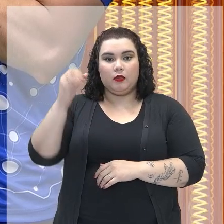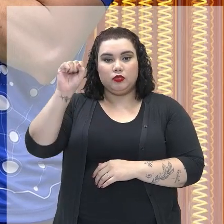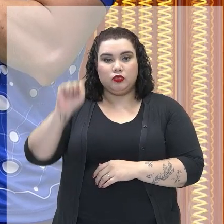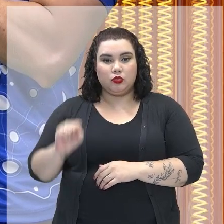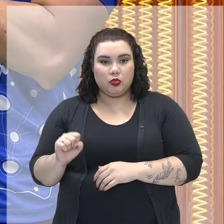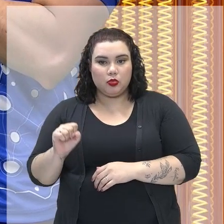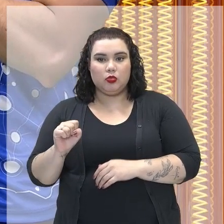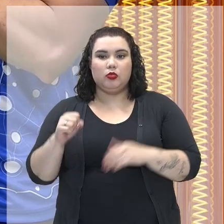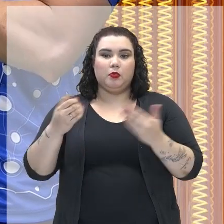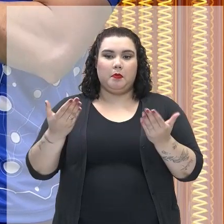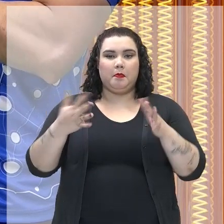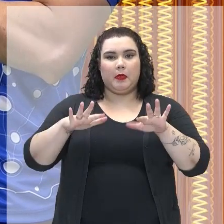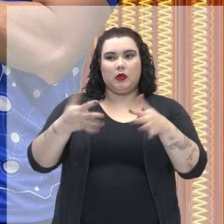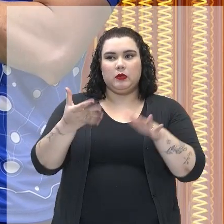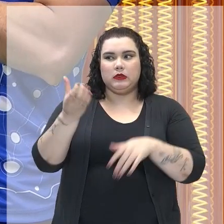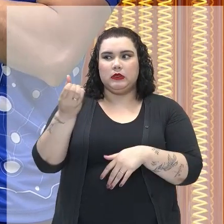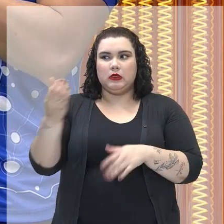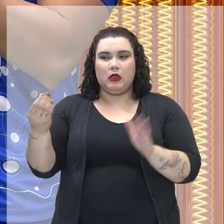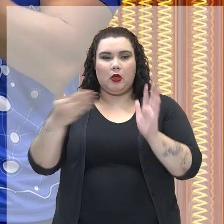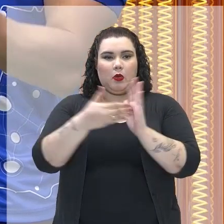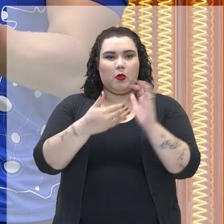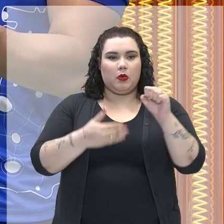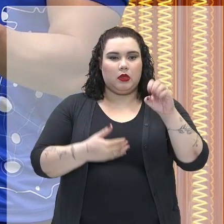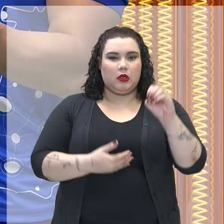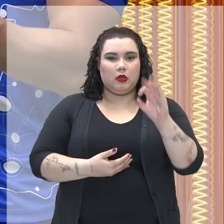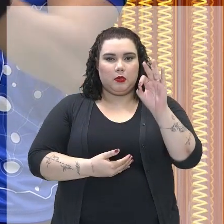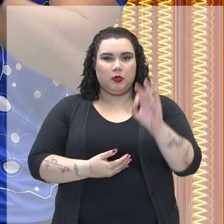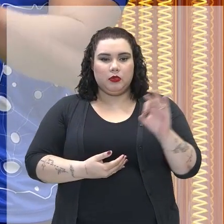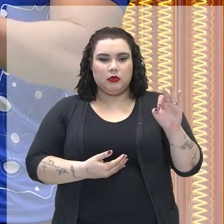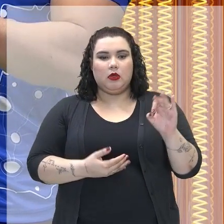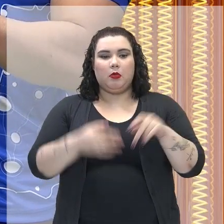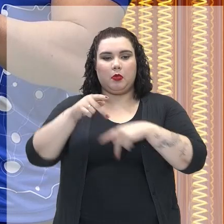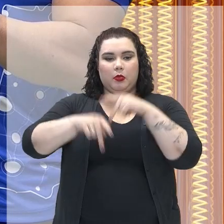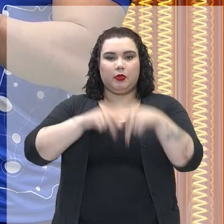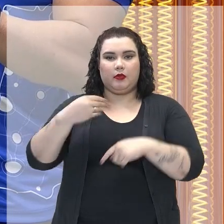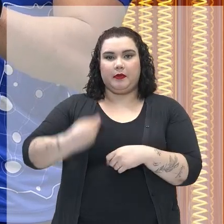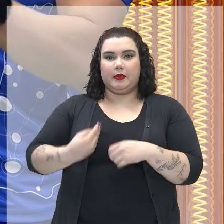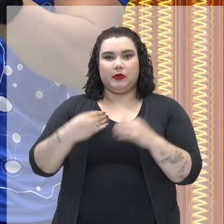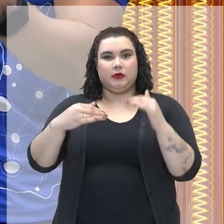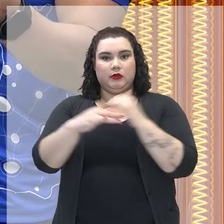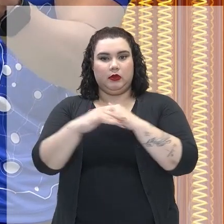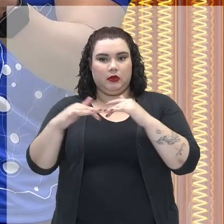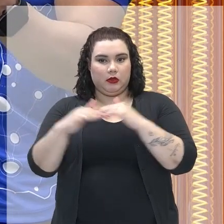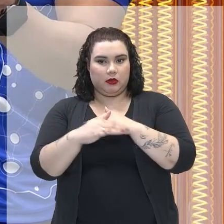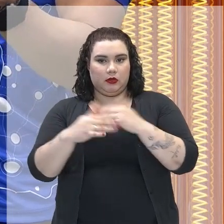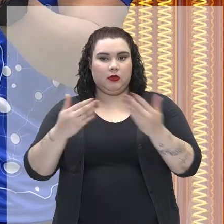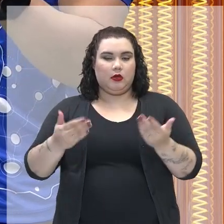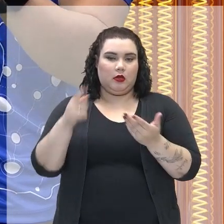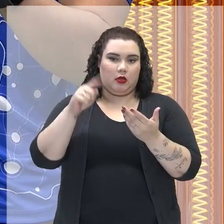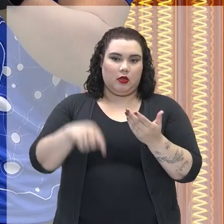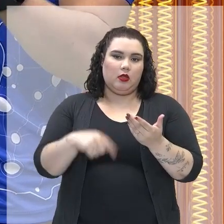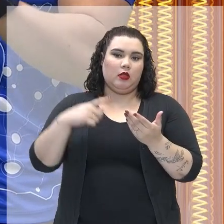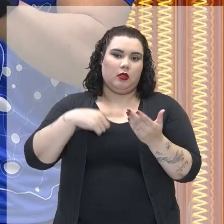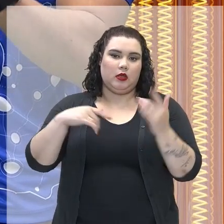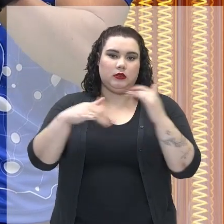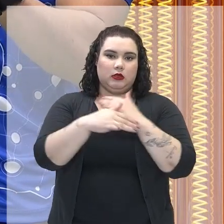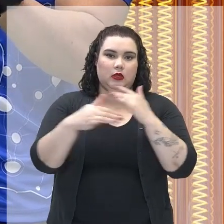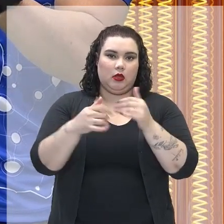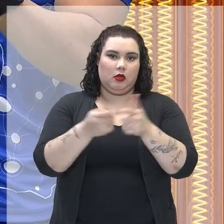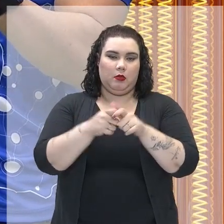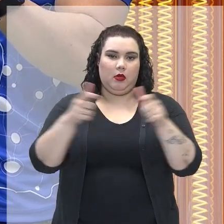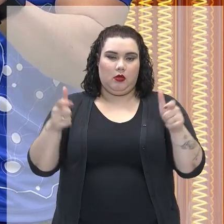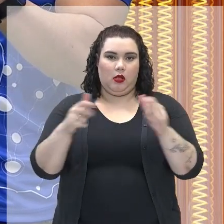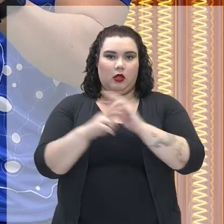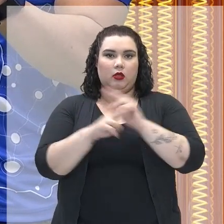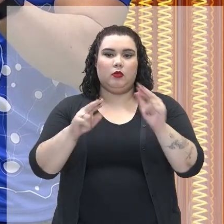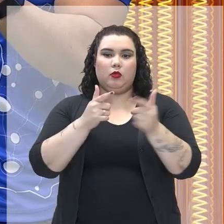gente tem em torno de 60% a 80% da população vivendo em cidades. Então nesse país, por exemplo, ele já é mais urbano que em relação aos outros